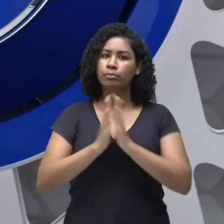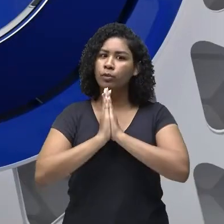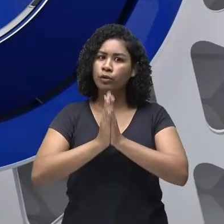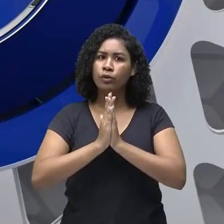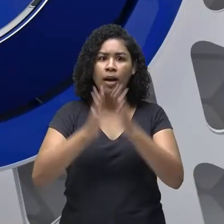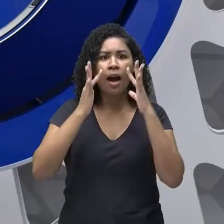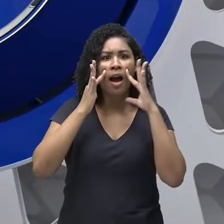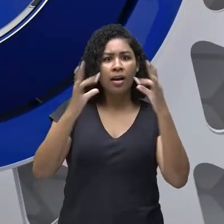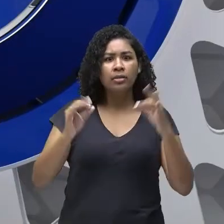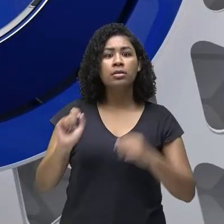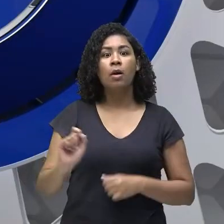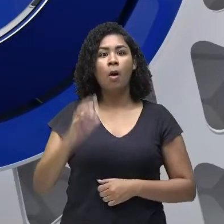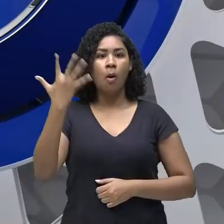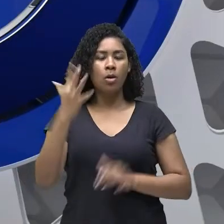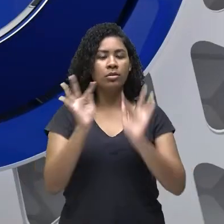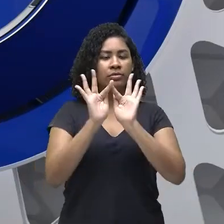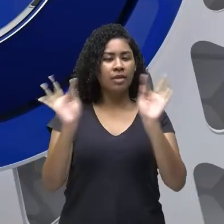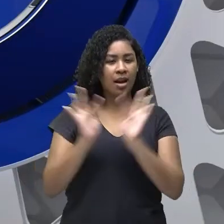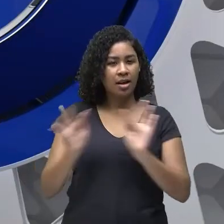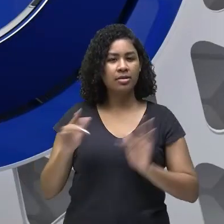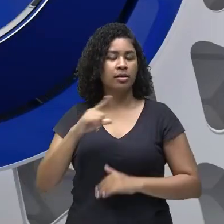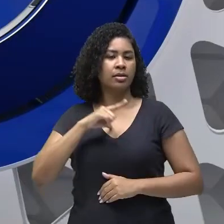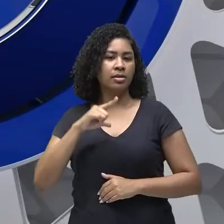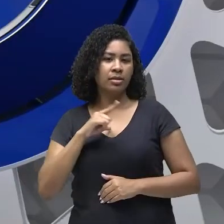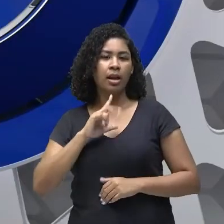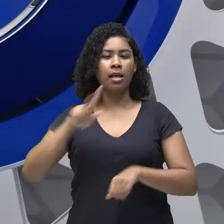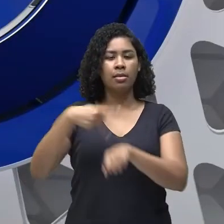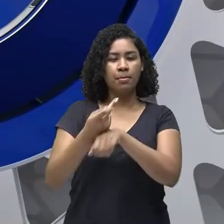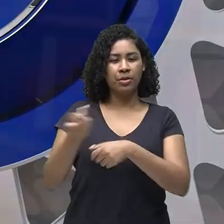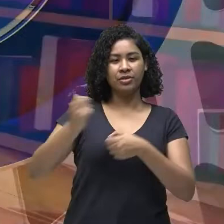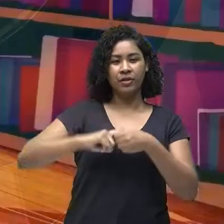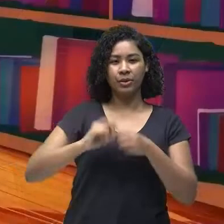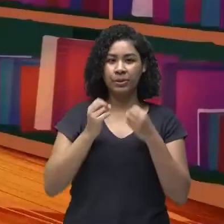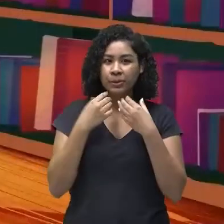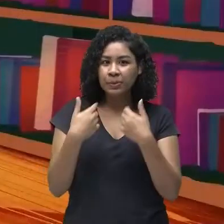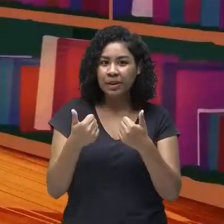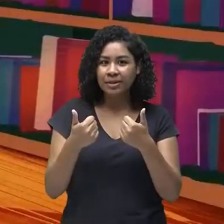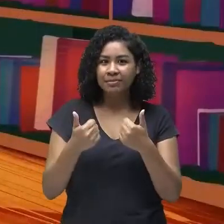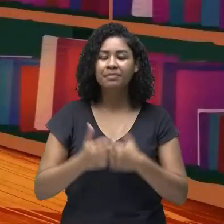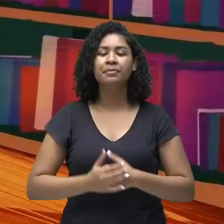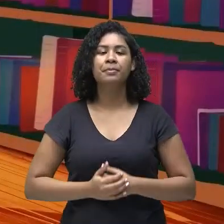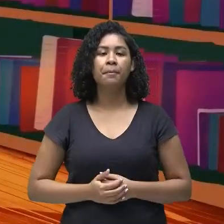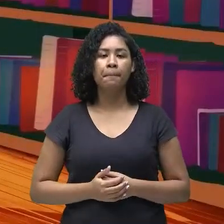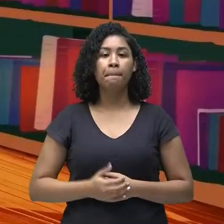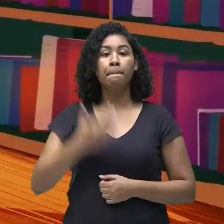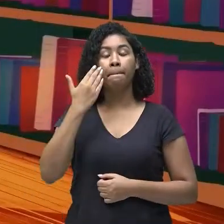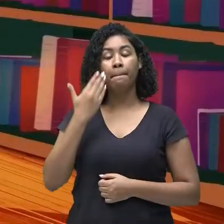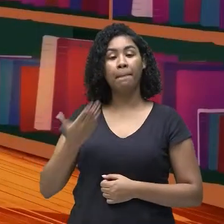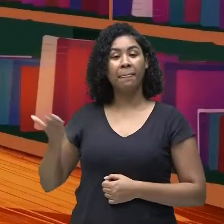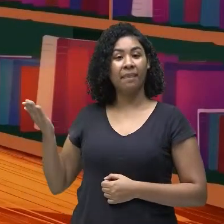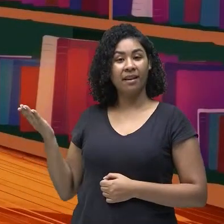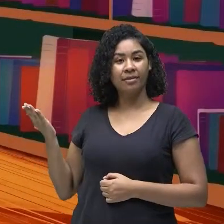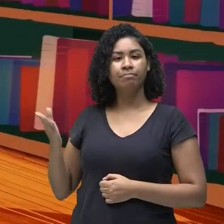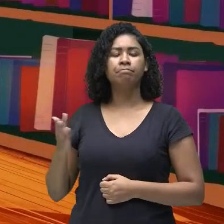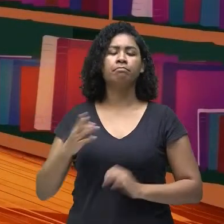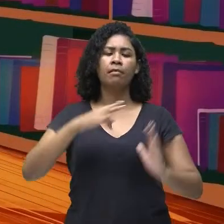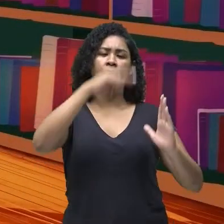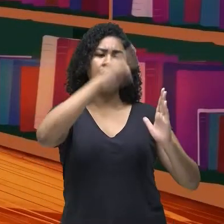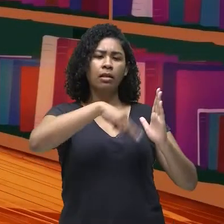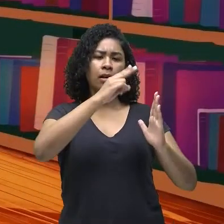atenção nas situações que ela pode acontecer e daqui a pouco a gente volta, ok? Então, como nós acabamos de ver, a leitura